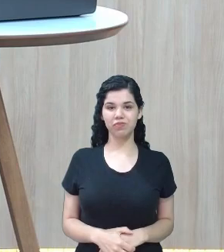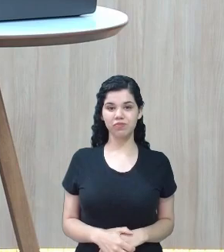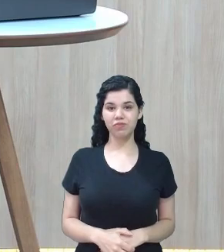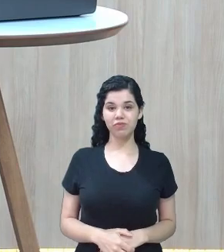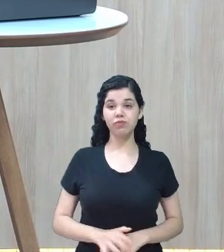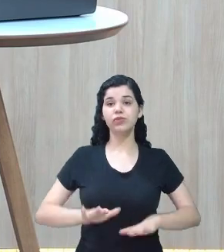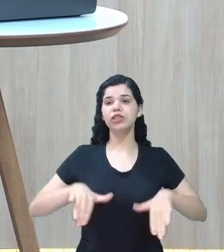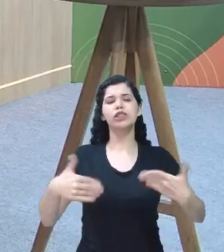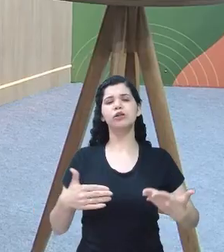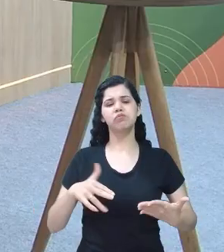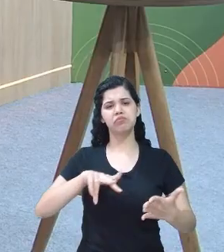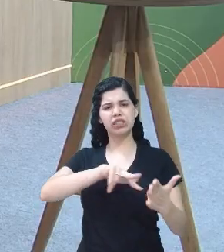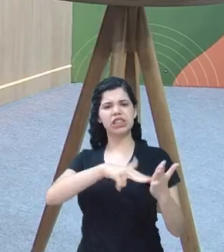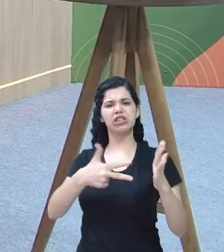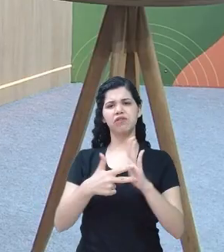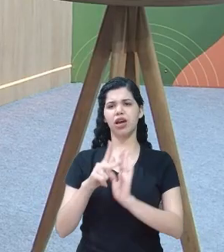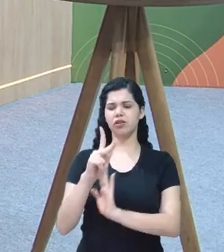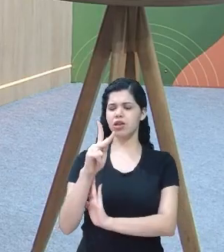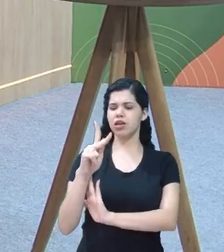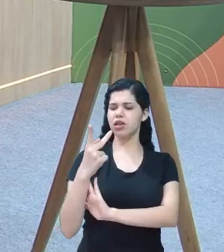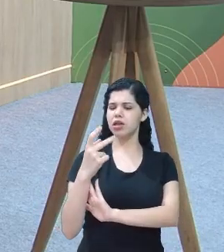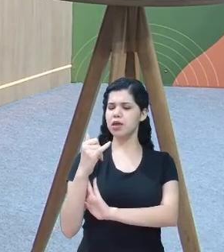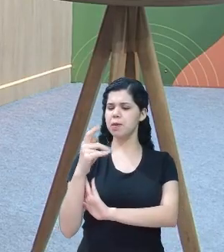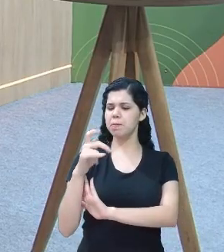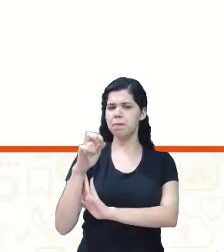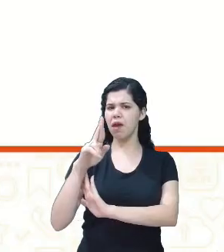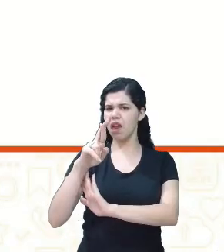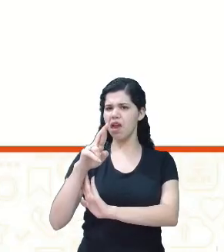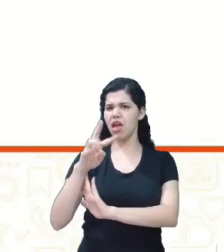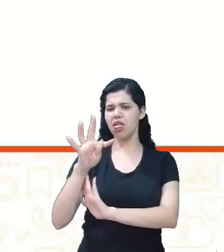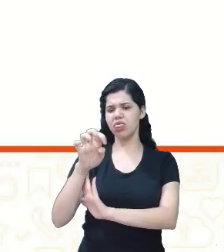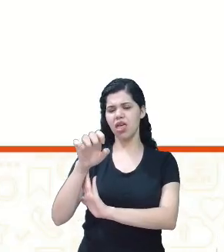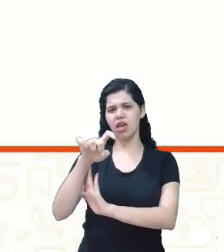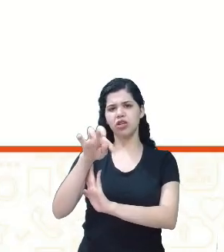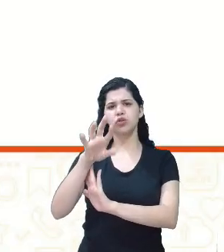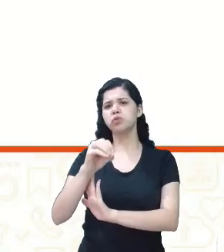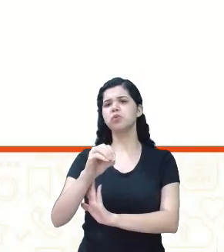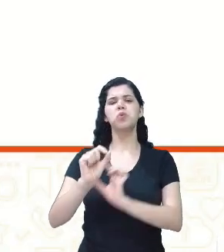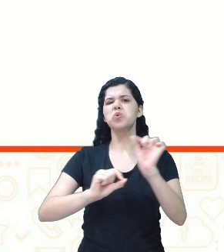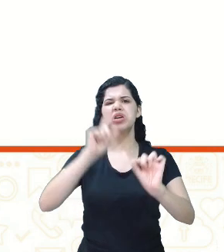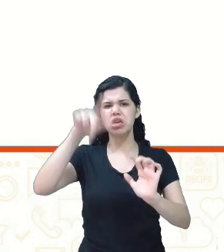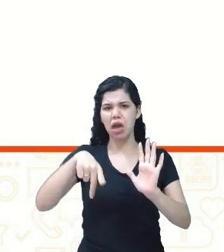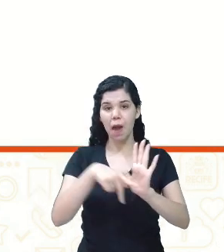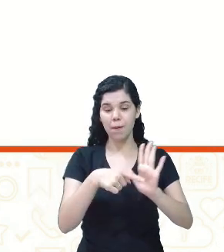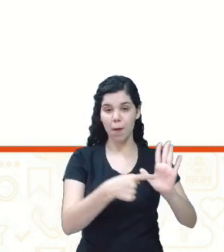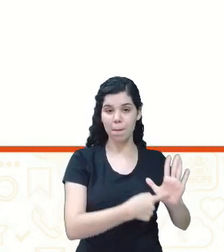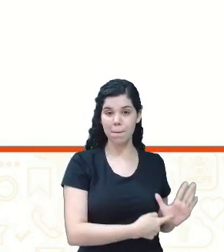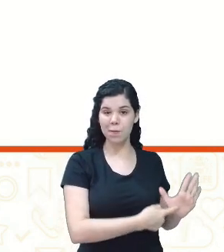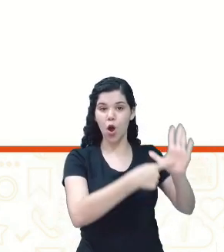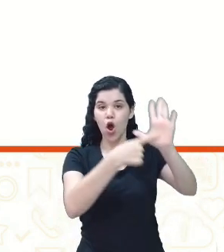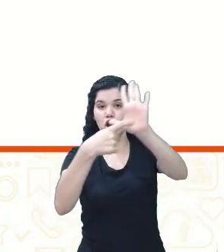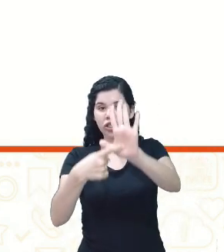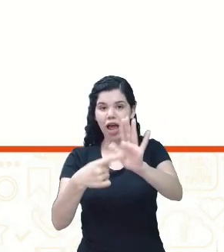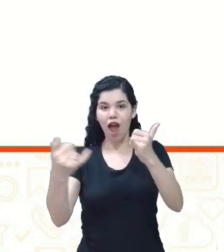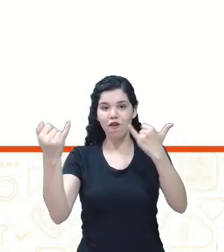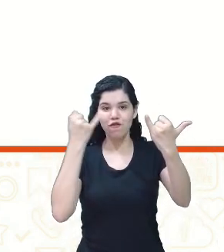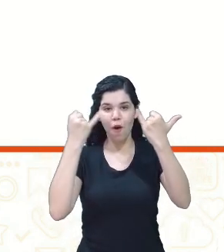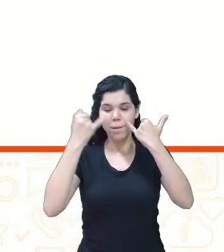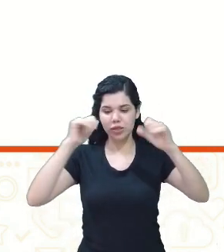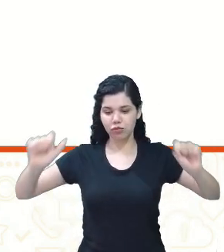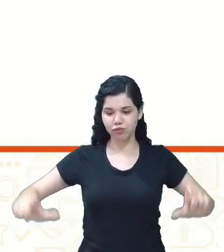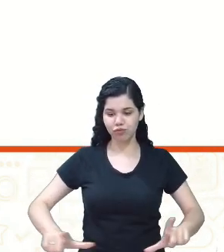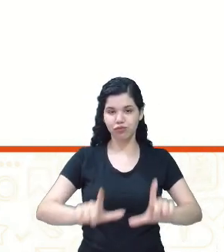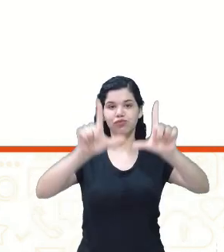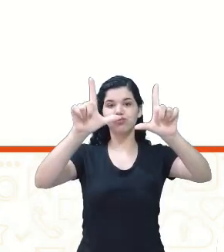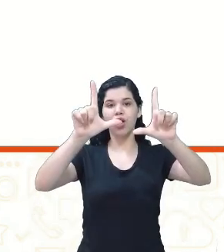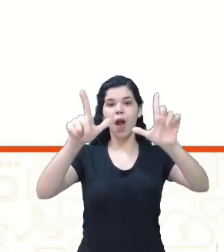Bom, então o que seria um hipertexto? Seria a forma de apresentação de informações em um monitor. É o